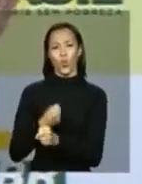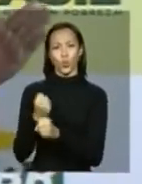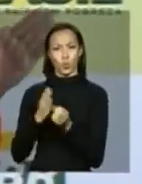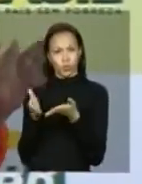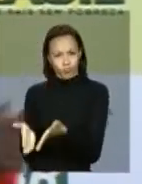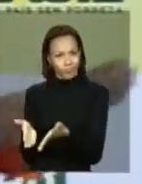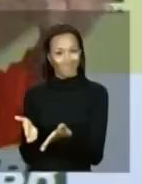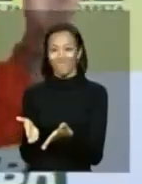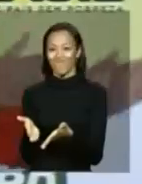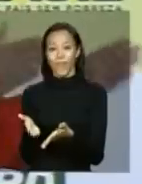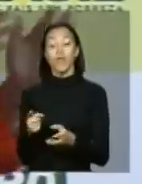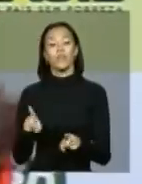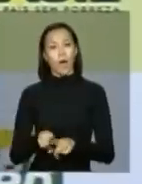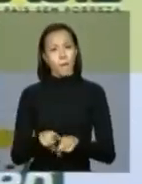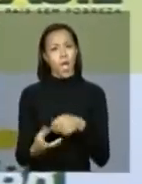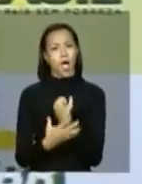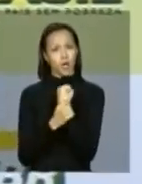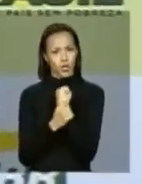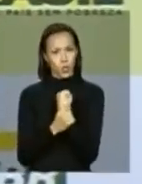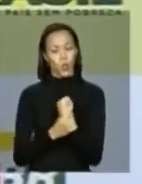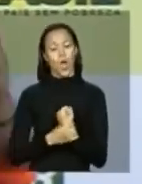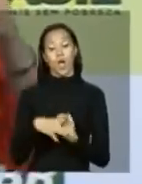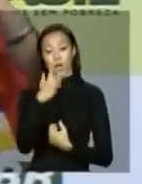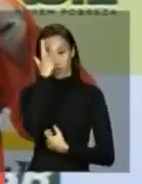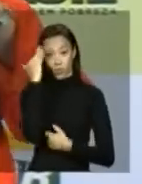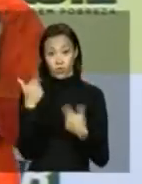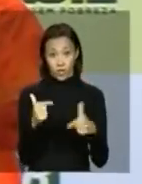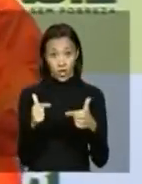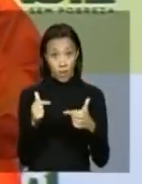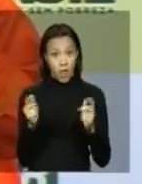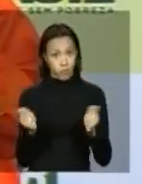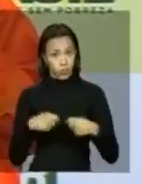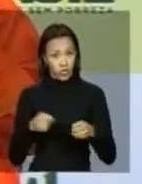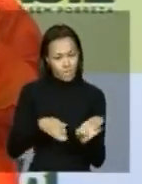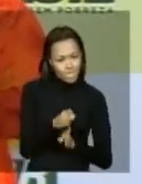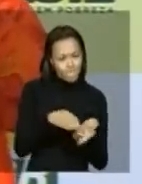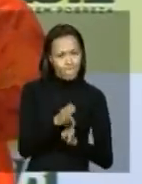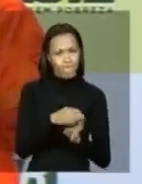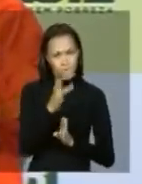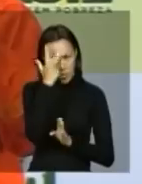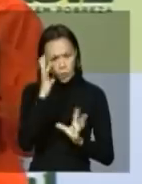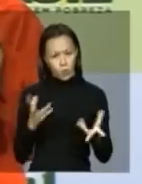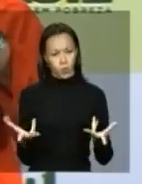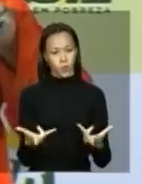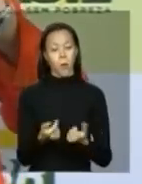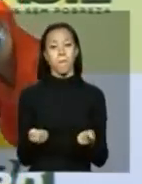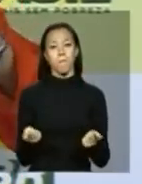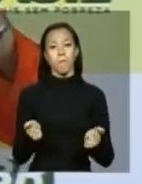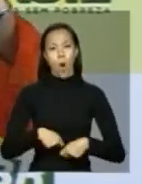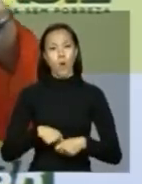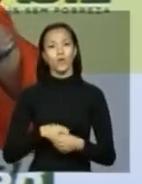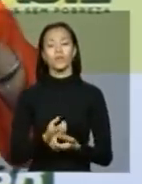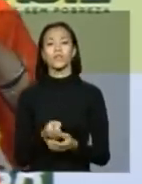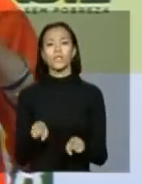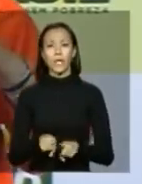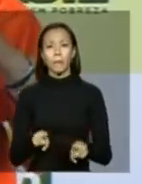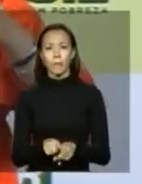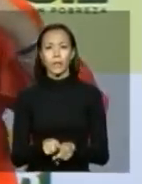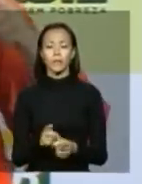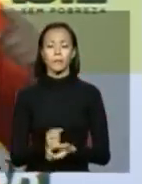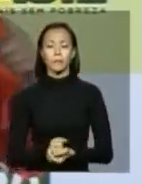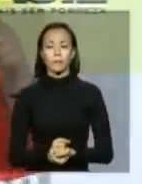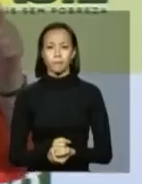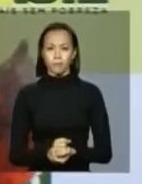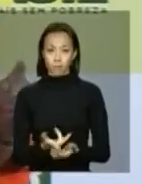plataforma, é garantir que os trabalhadores e as trabalhadoras sejam capacitados e possam enfrentar